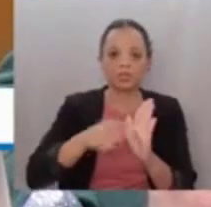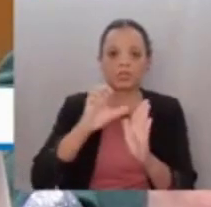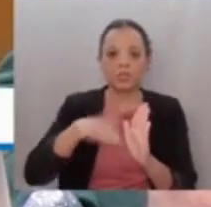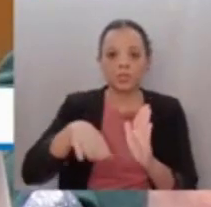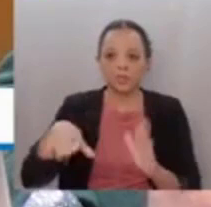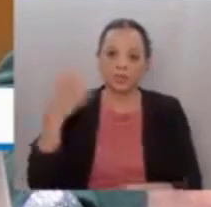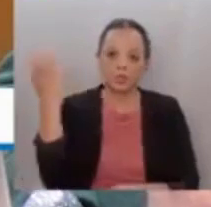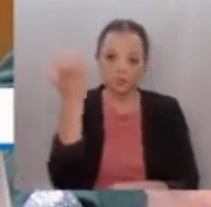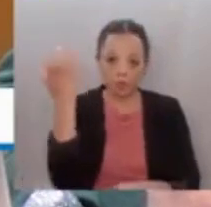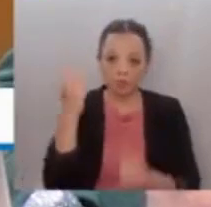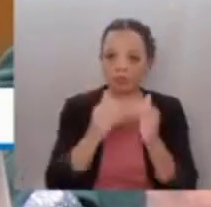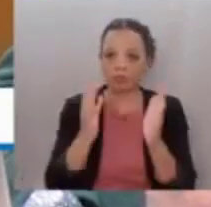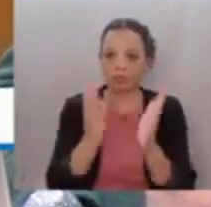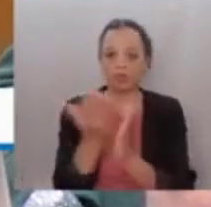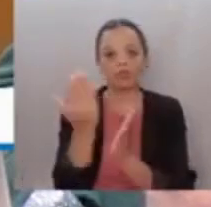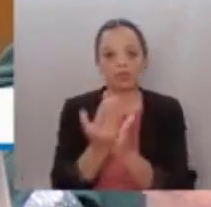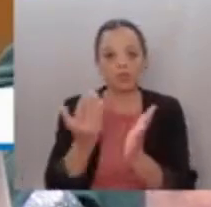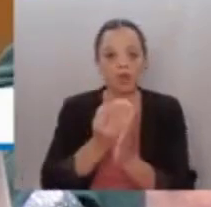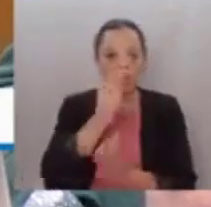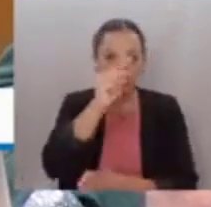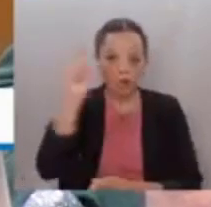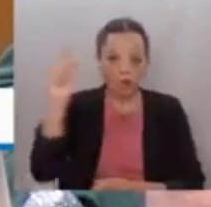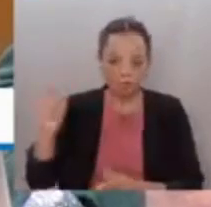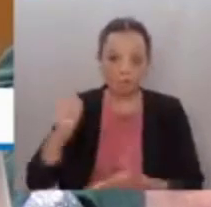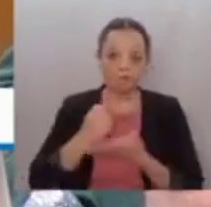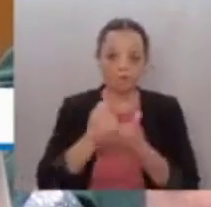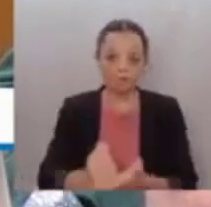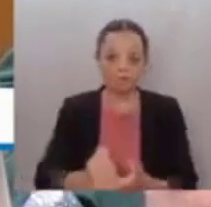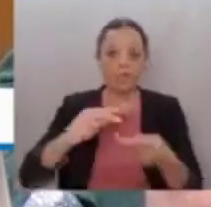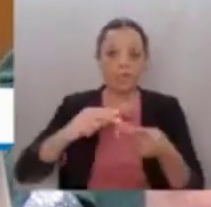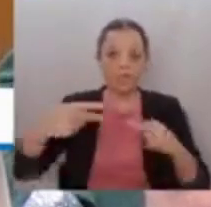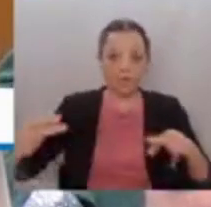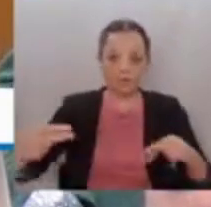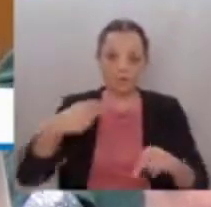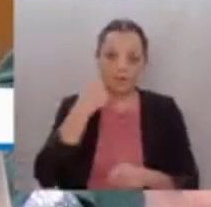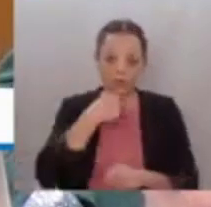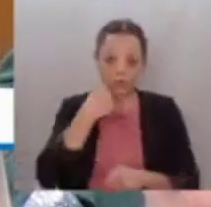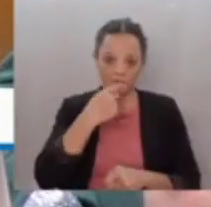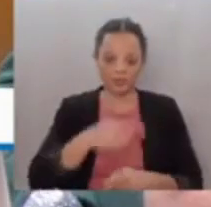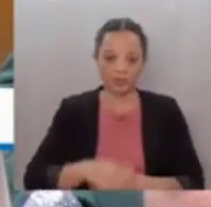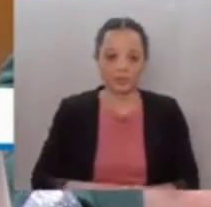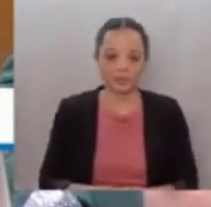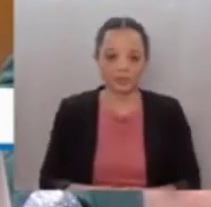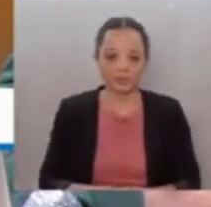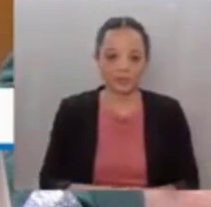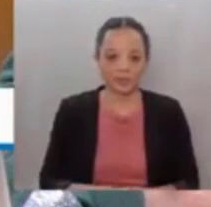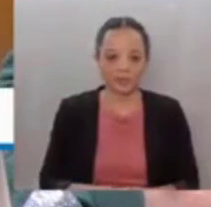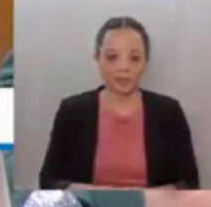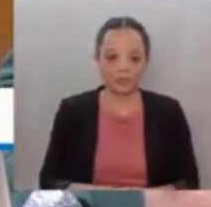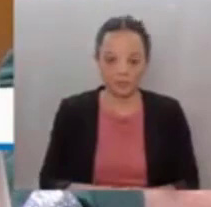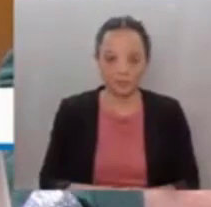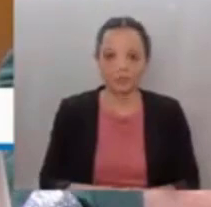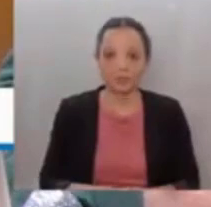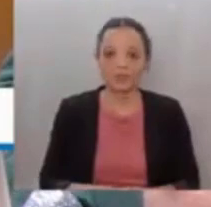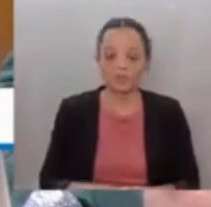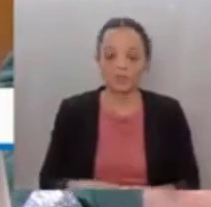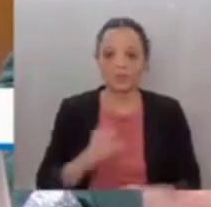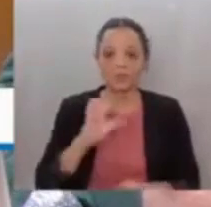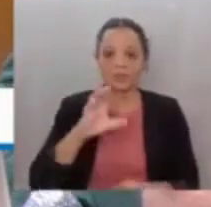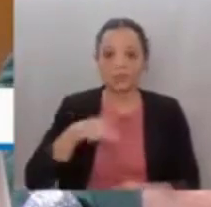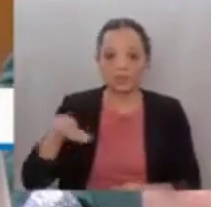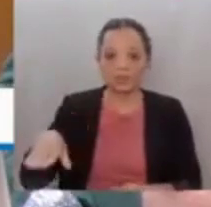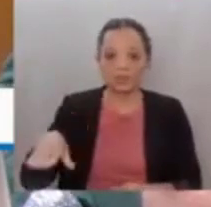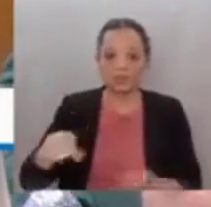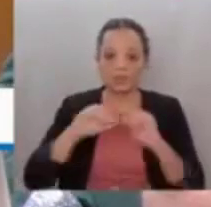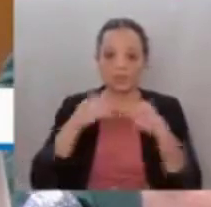os agrupamentos de escolas com o apoio da Câmara Municipal de Oeiras. O contributo da ciência para a sociedade